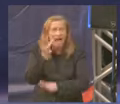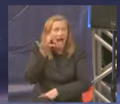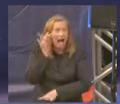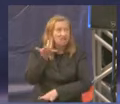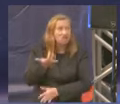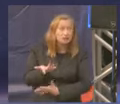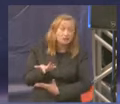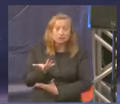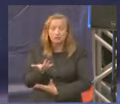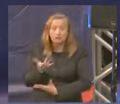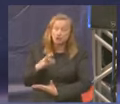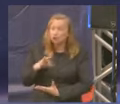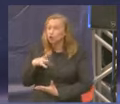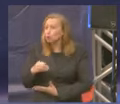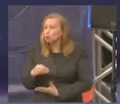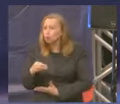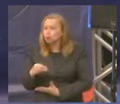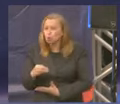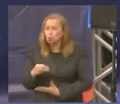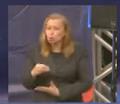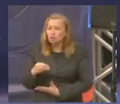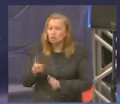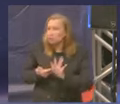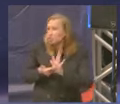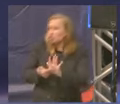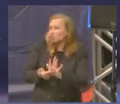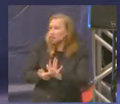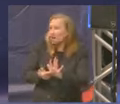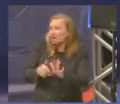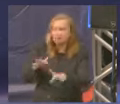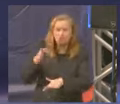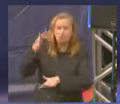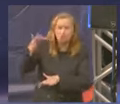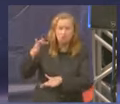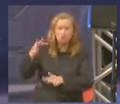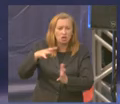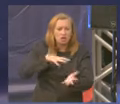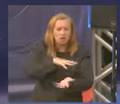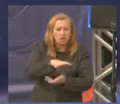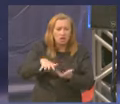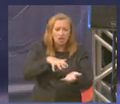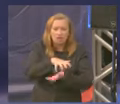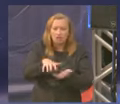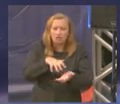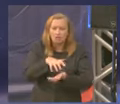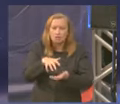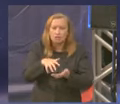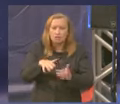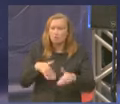que tudo que está sendo previsto como grande revolução, como grandes avanços,